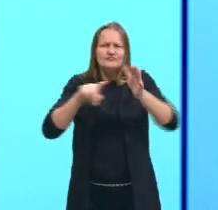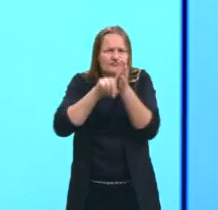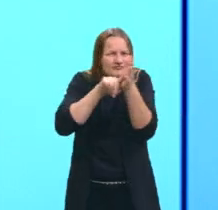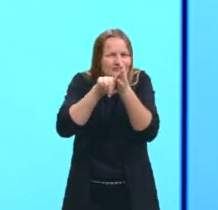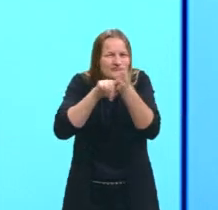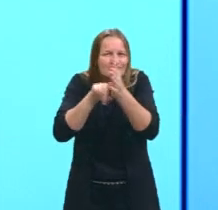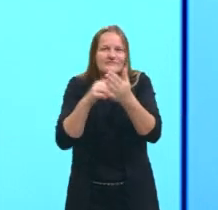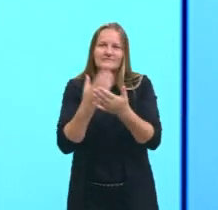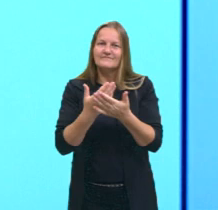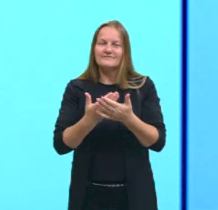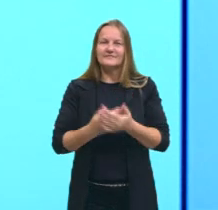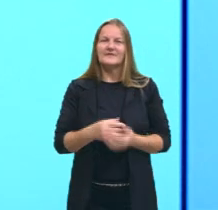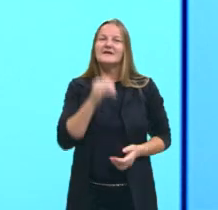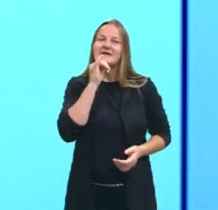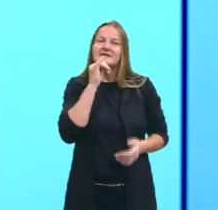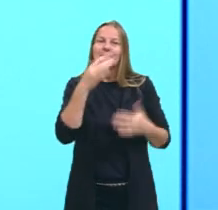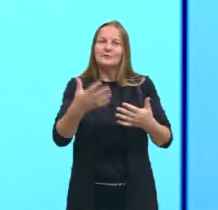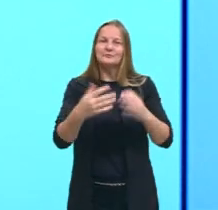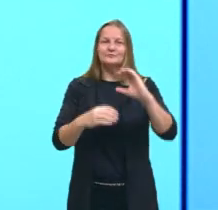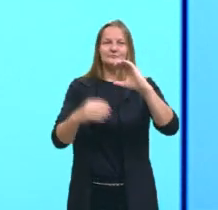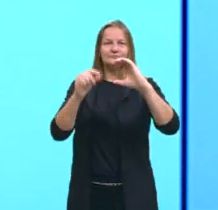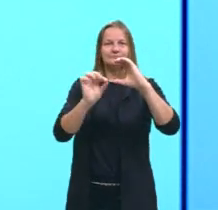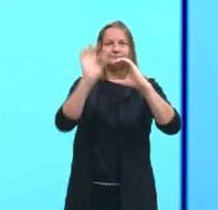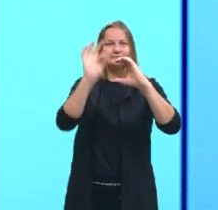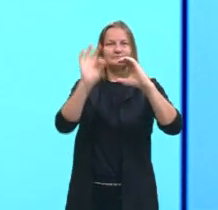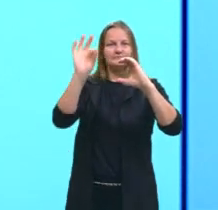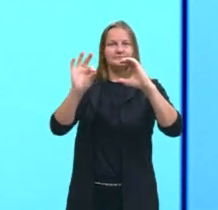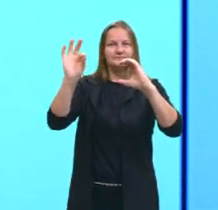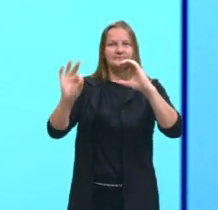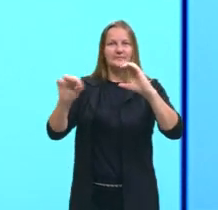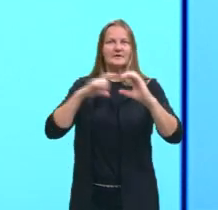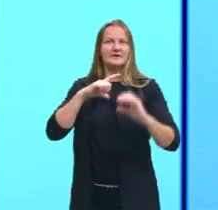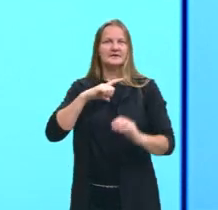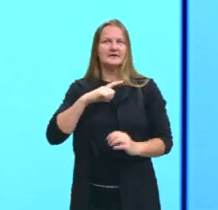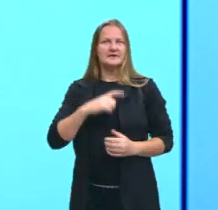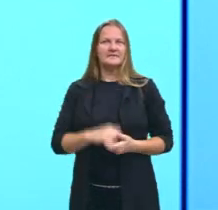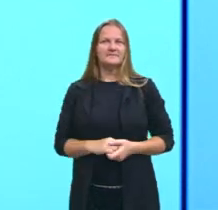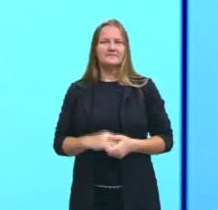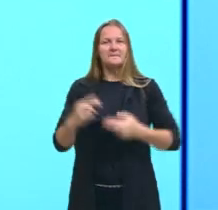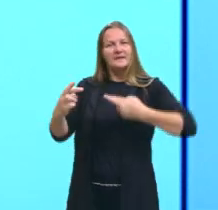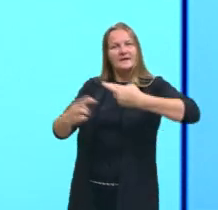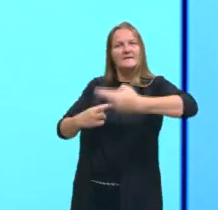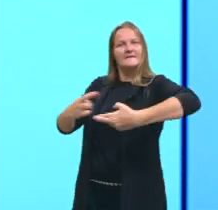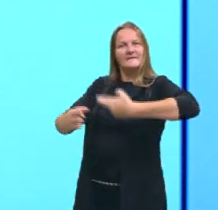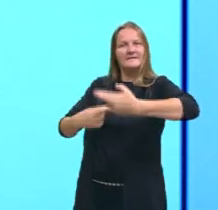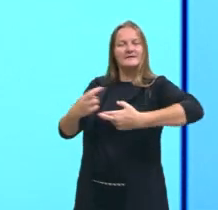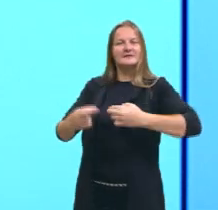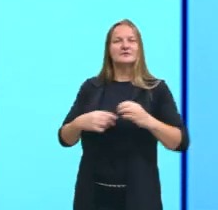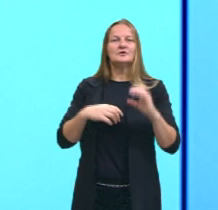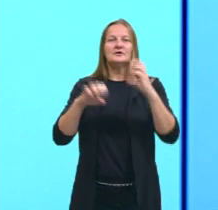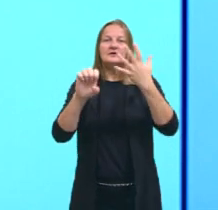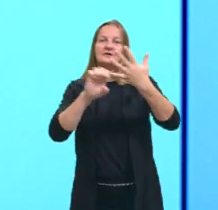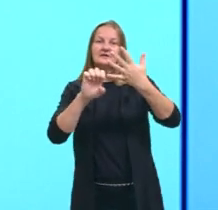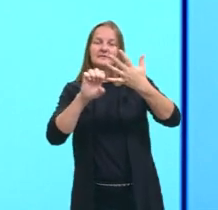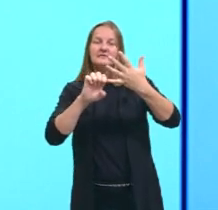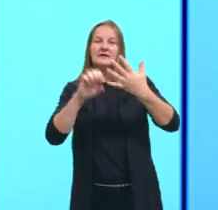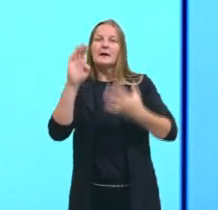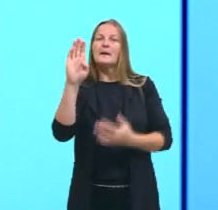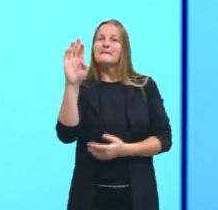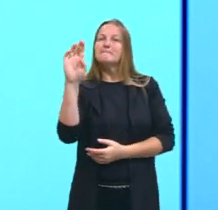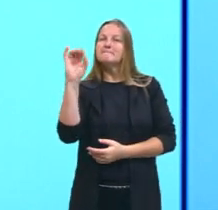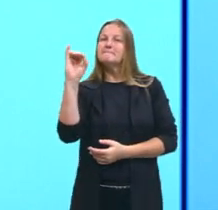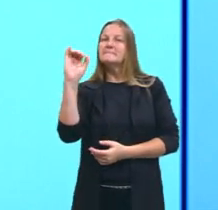por exemplo aqui se cladograma ele tem a a relação das espécies das briófitas